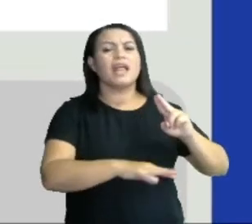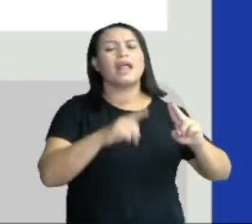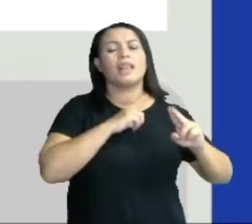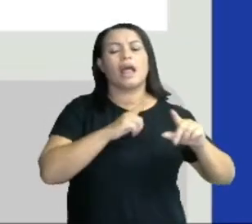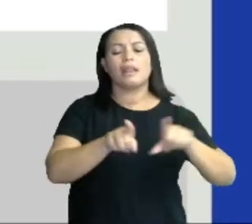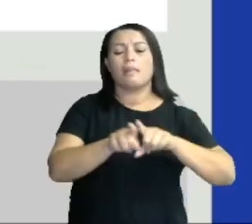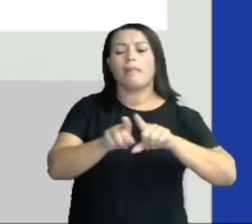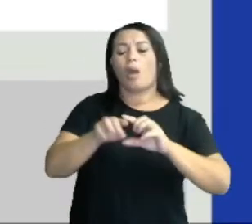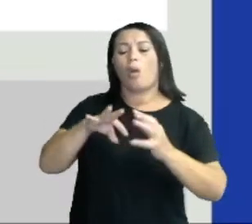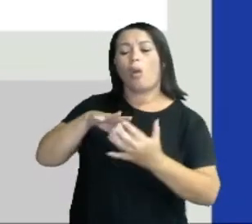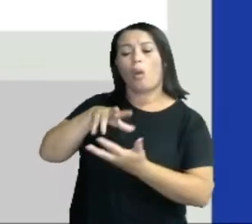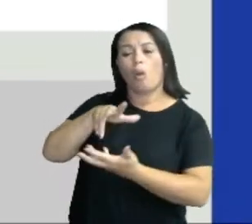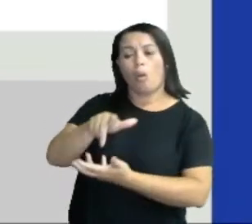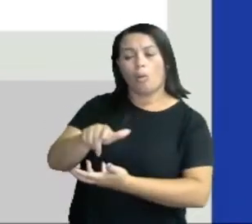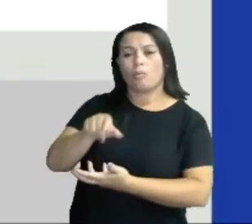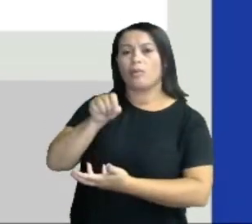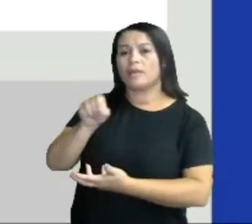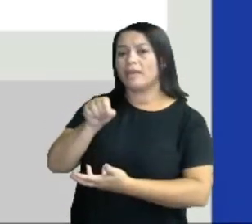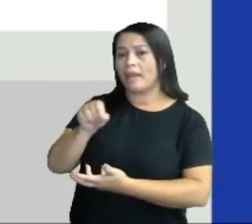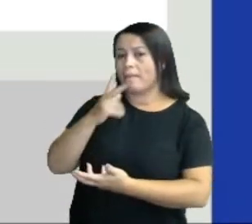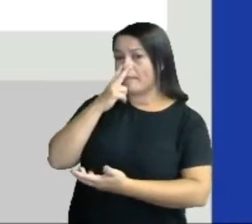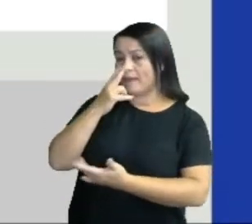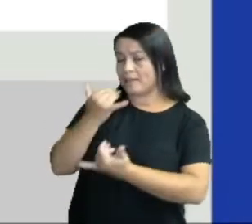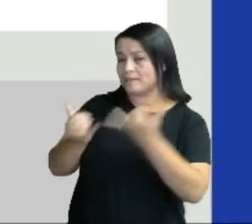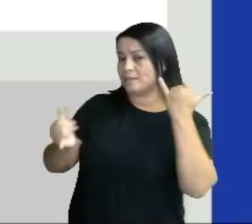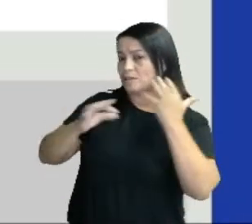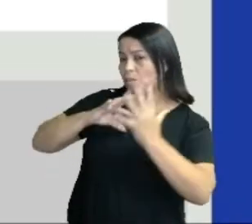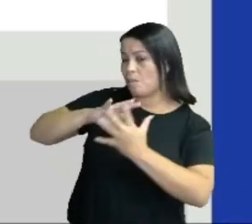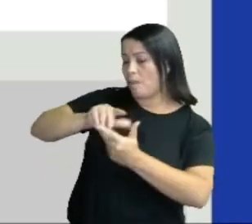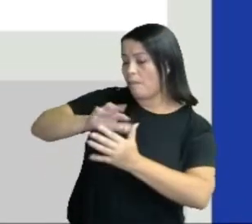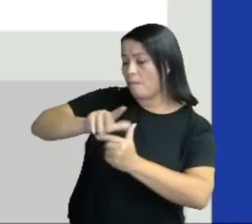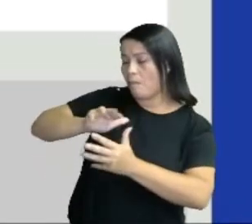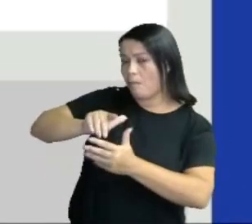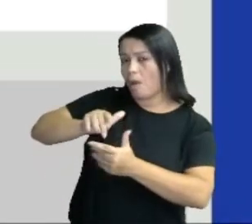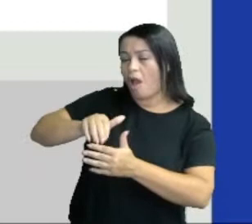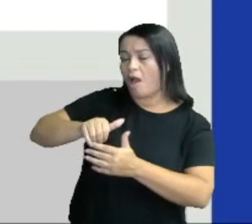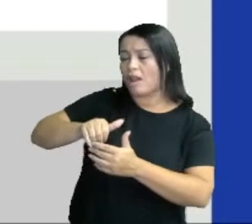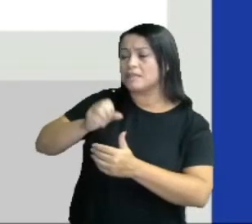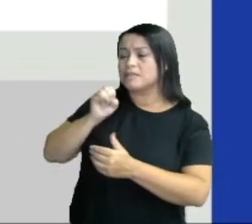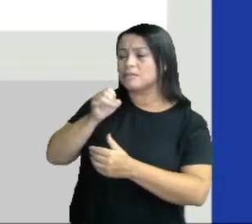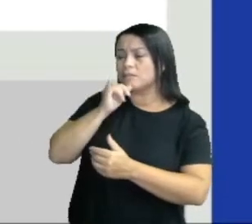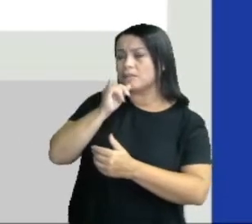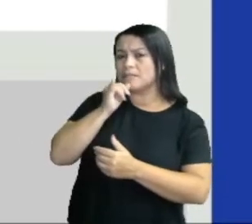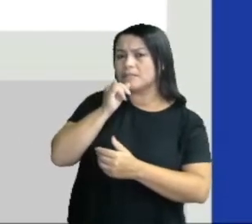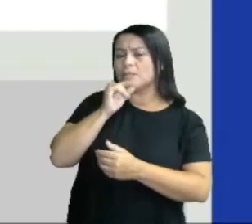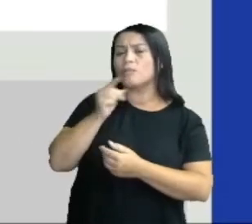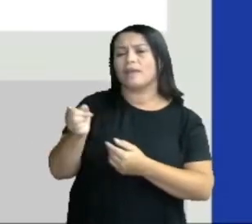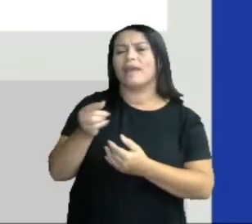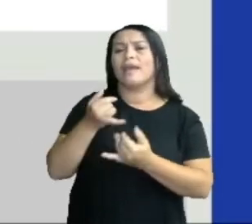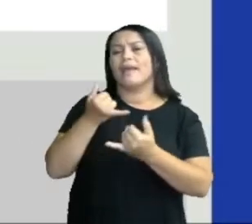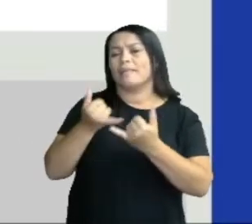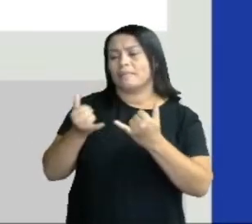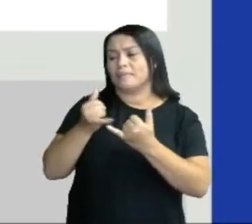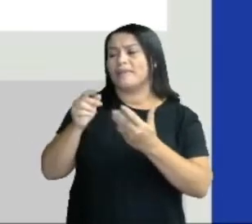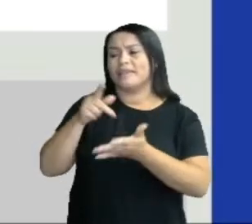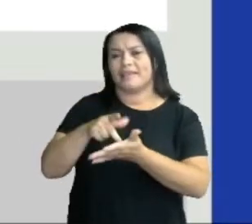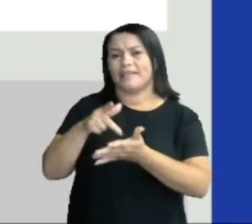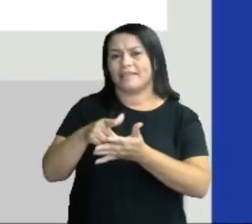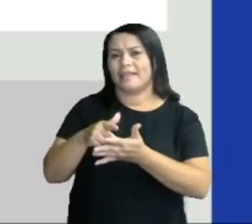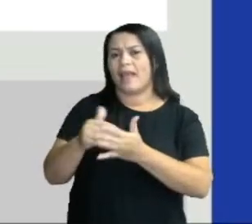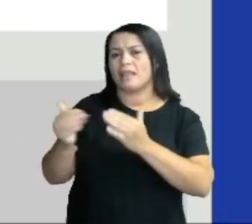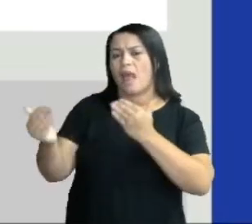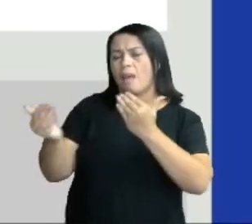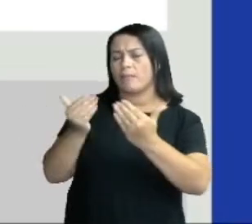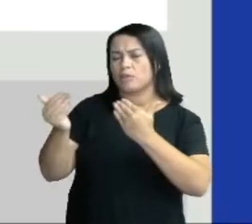exatamente trata a Terra como se fosse uma bola, naturalmente se aproxima mais do que é a Terra na realidade, tá?